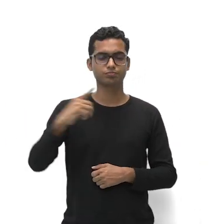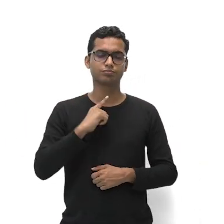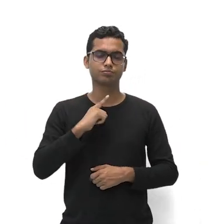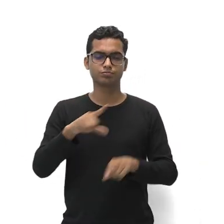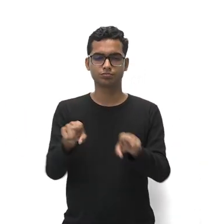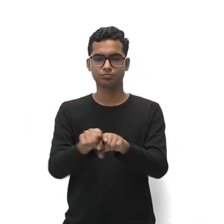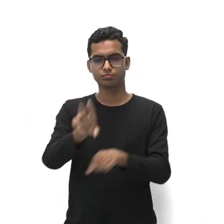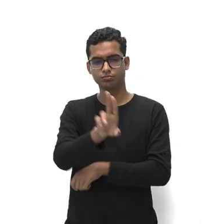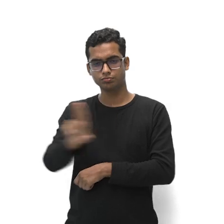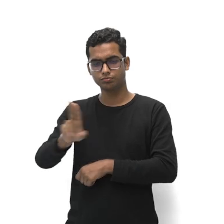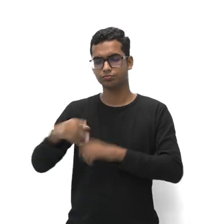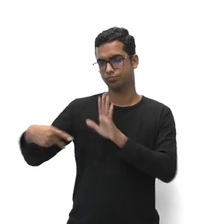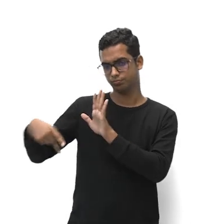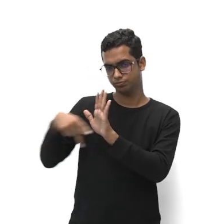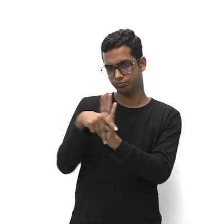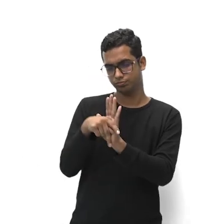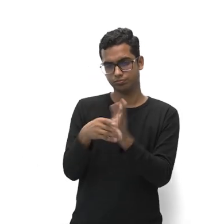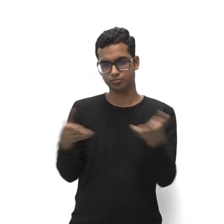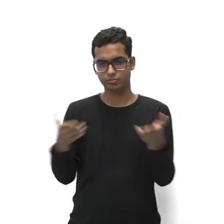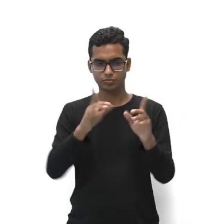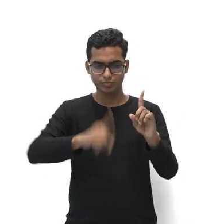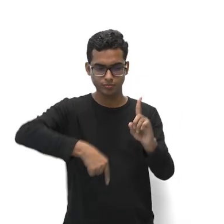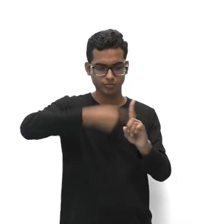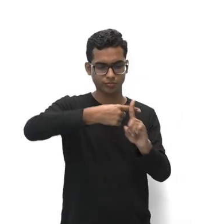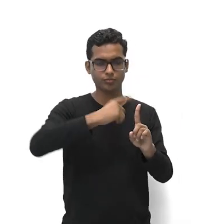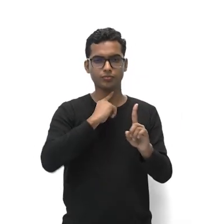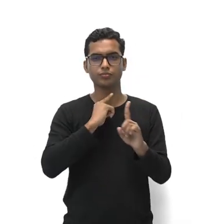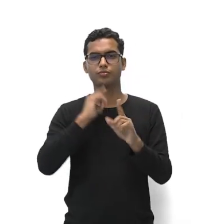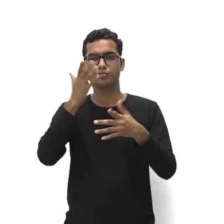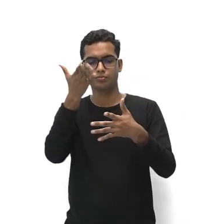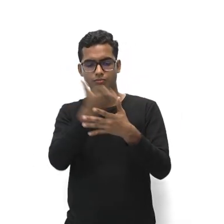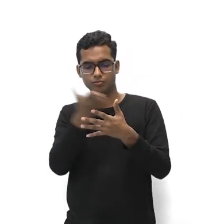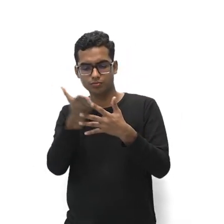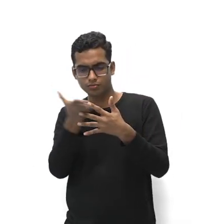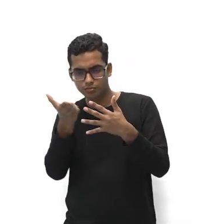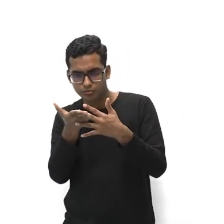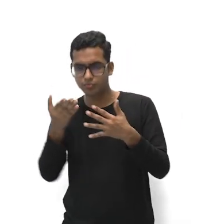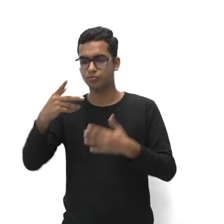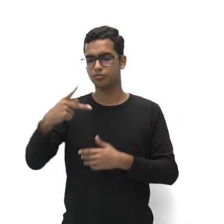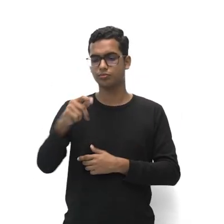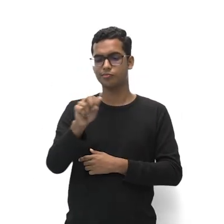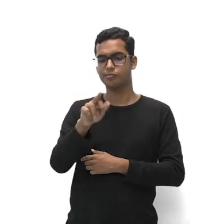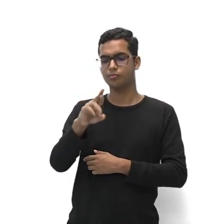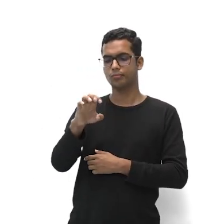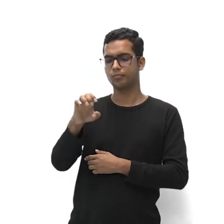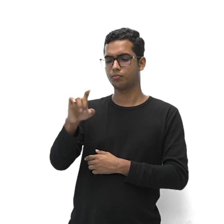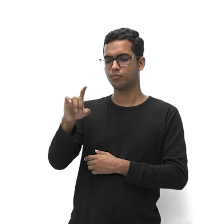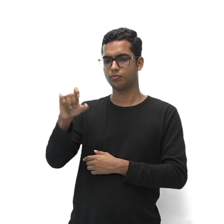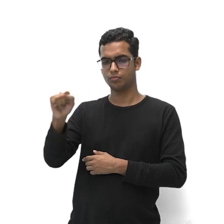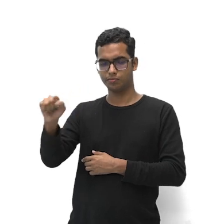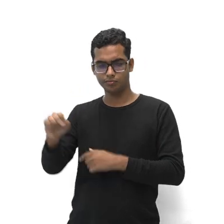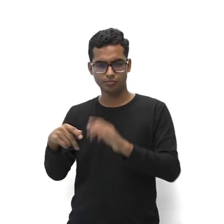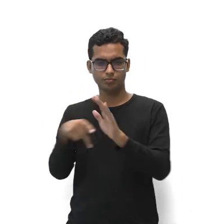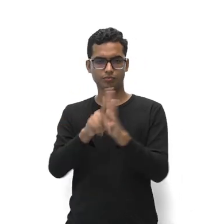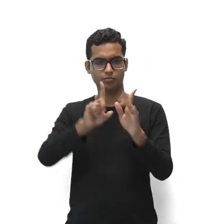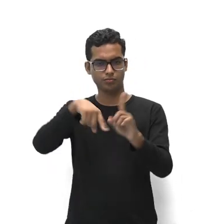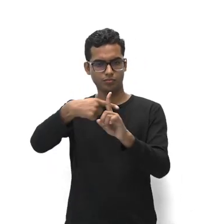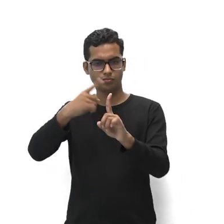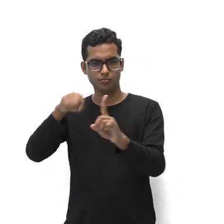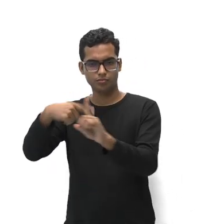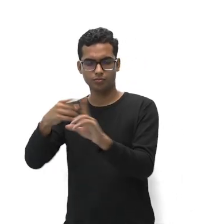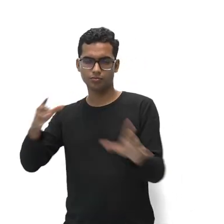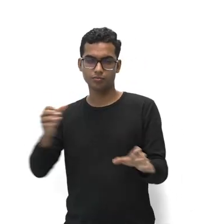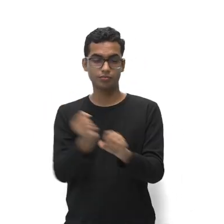diferente. Na adição nós temos as parcelas, que compõem a operação, e